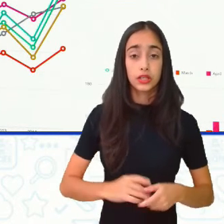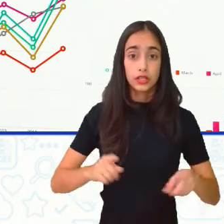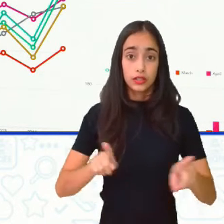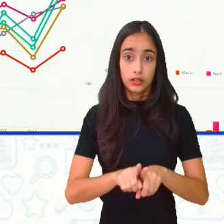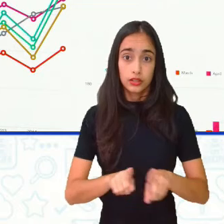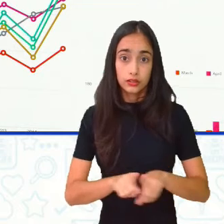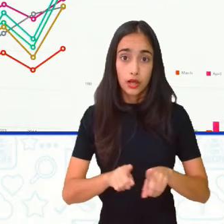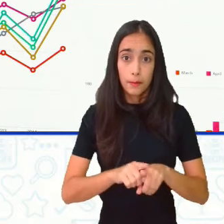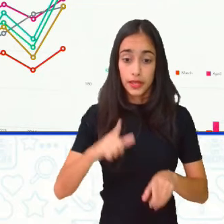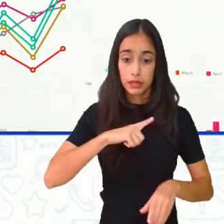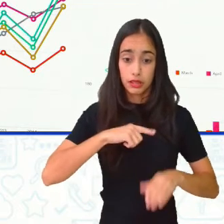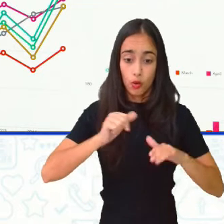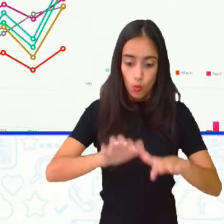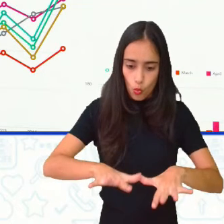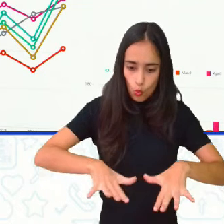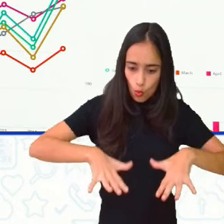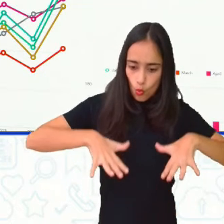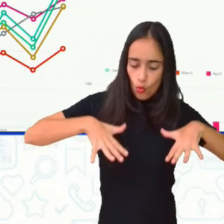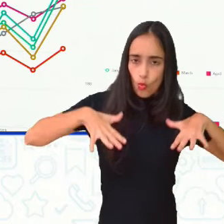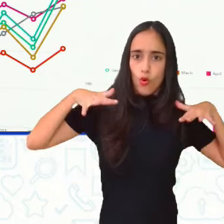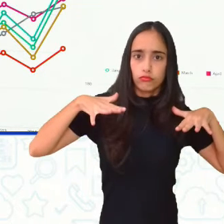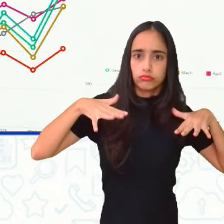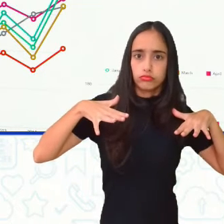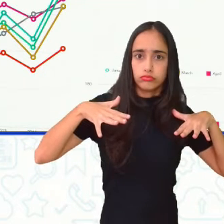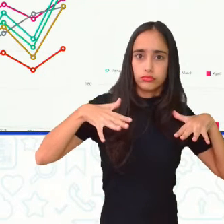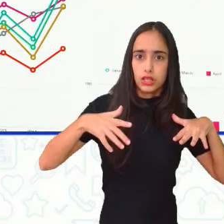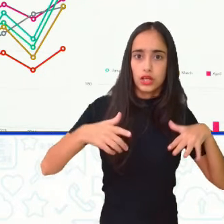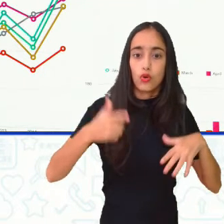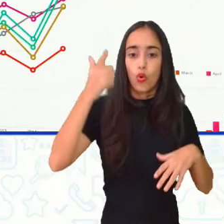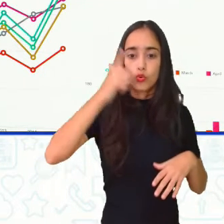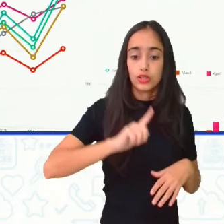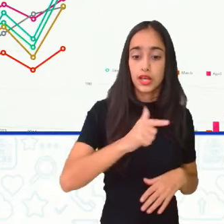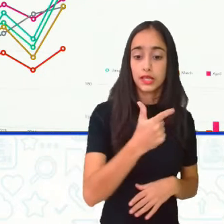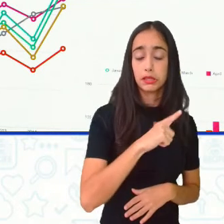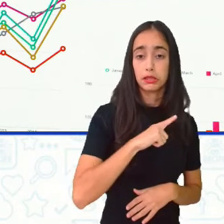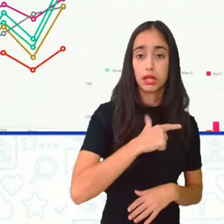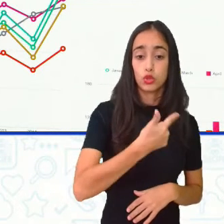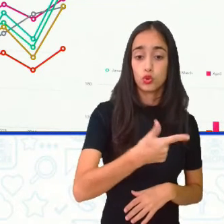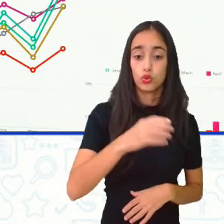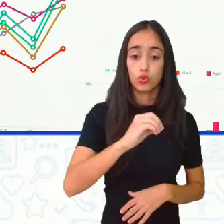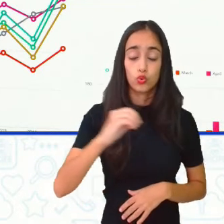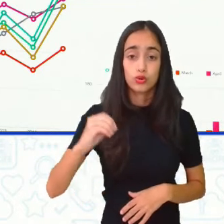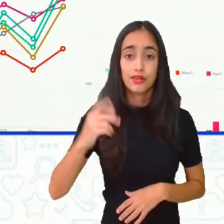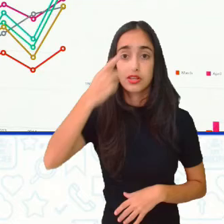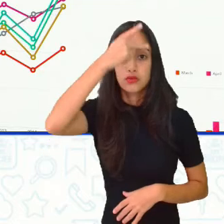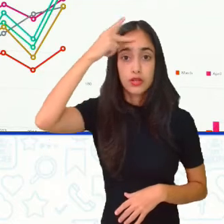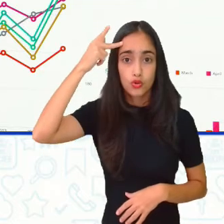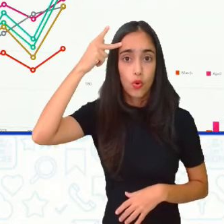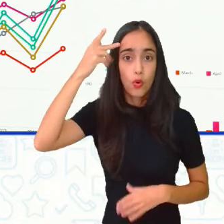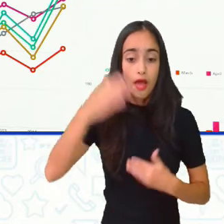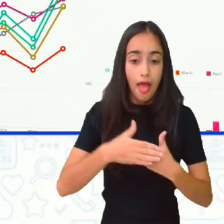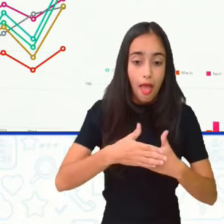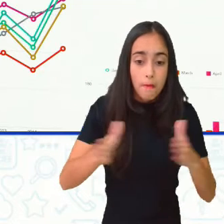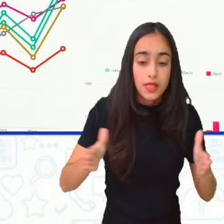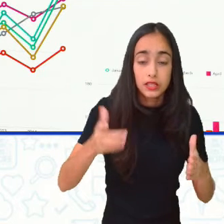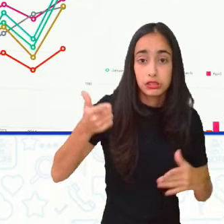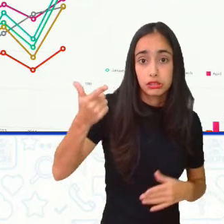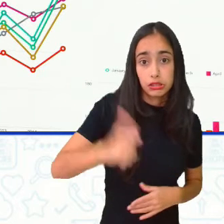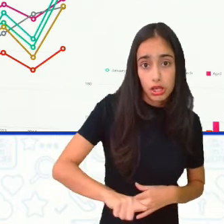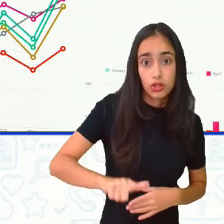um auditório novo foi construído para 200 pessoas. A reabertura acontecerá com 11 exposições